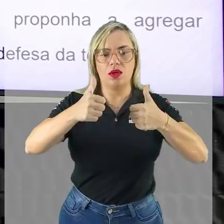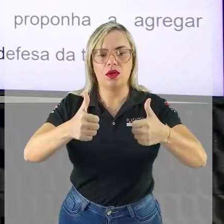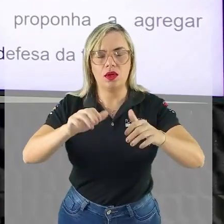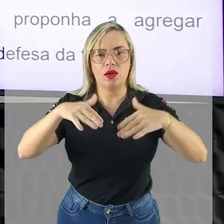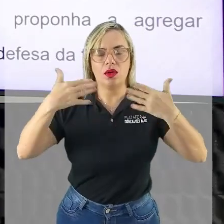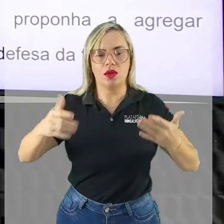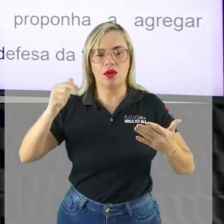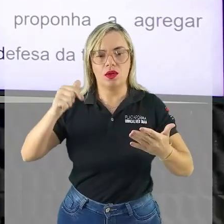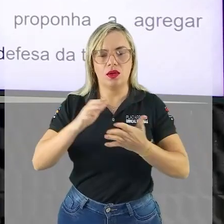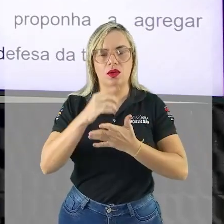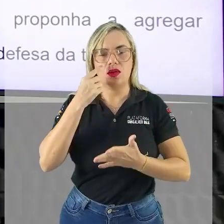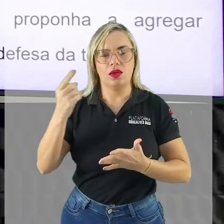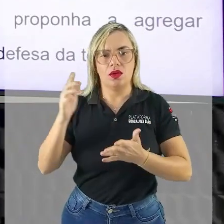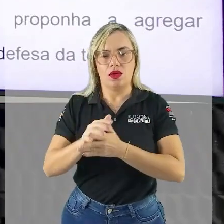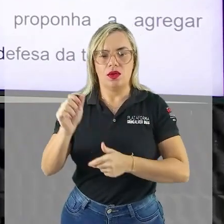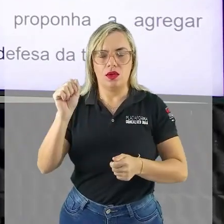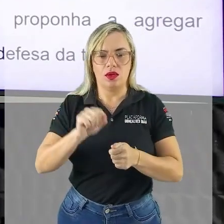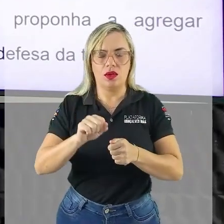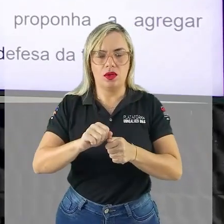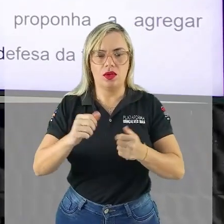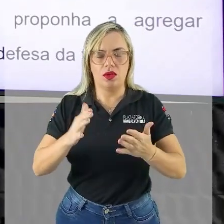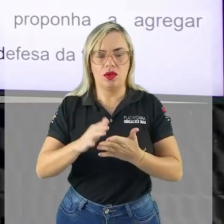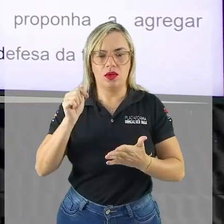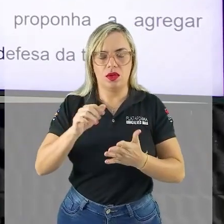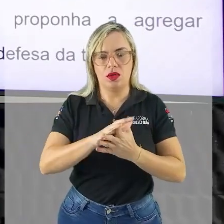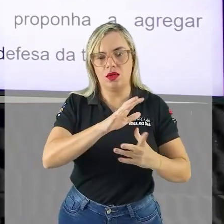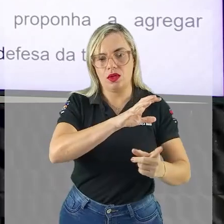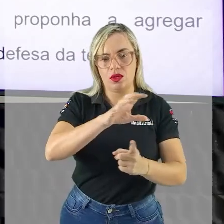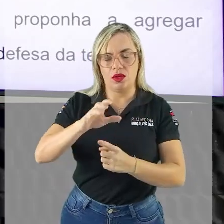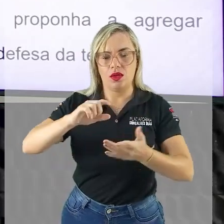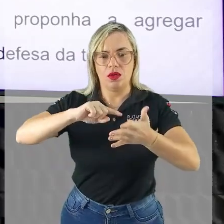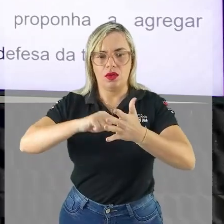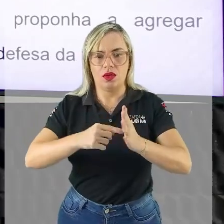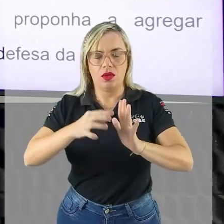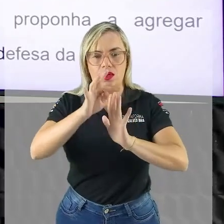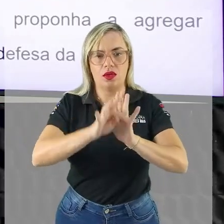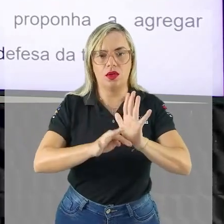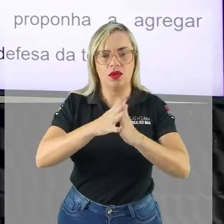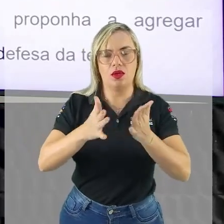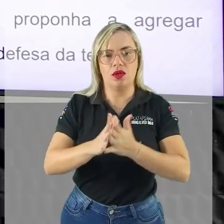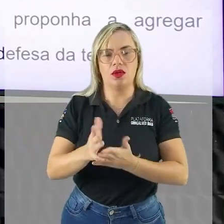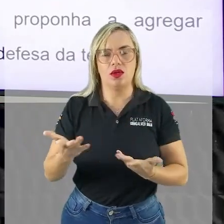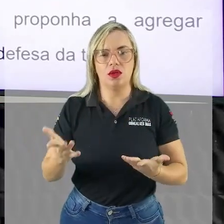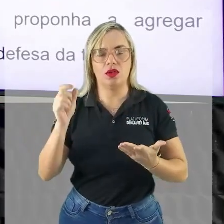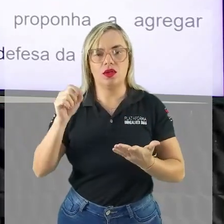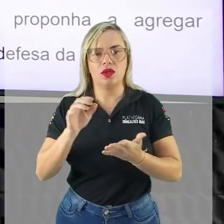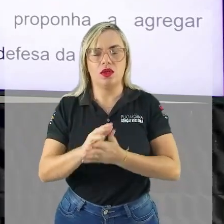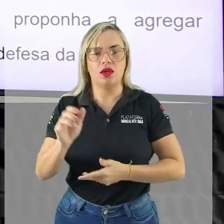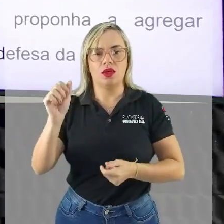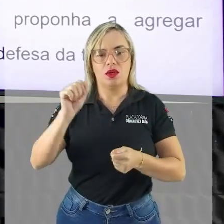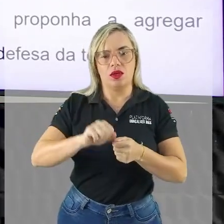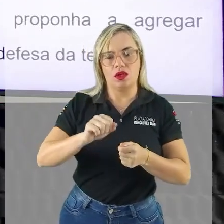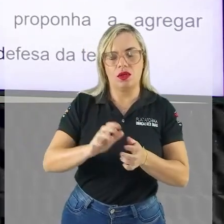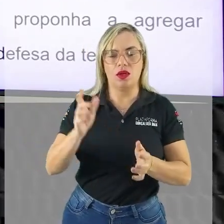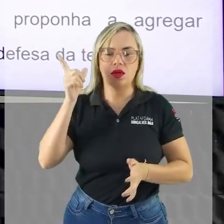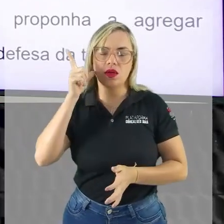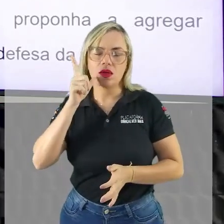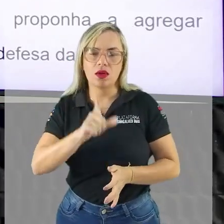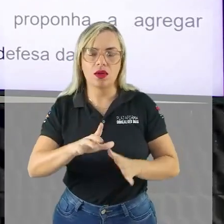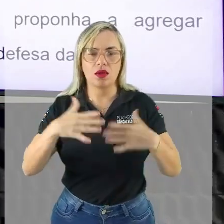que a alusão histórica proporciona ao meu texto, à minha nota? Então, quando você está fazendo um texto e você consegue fazer